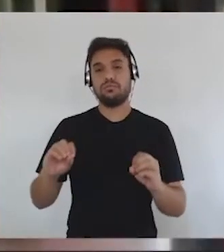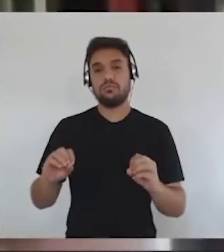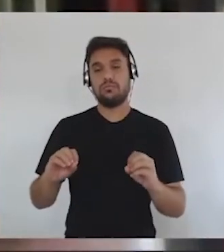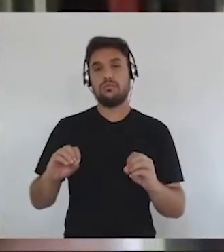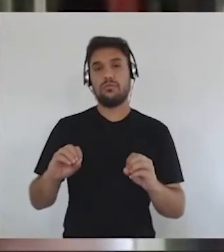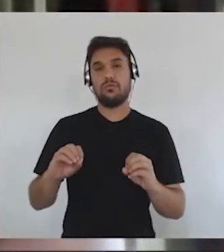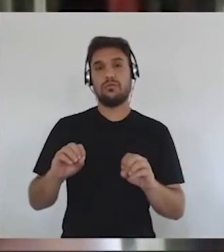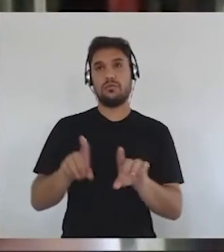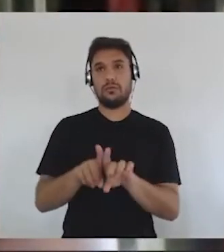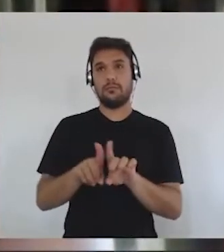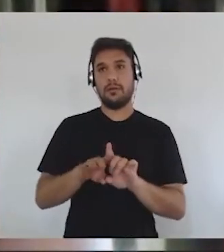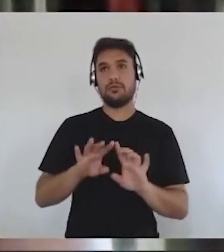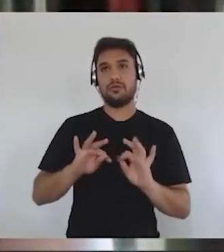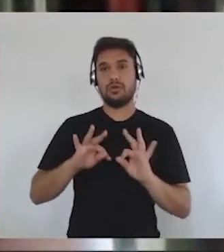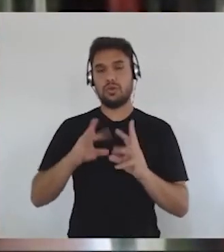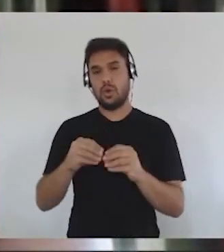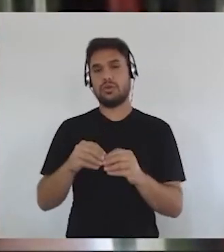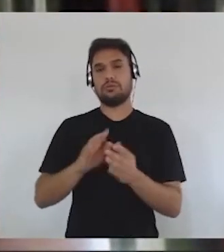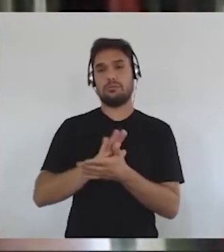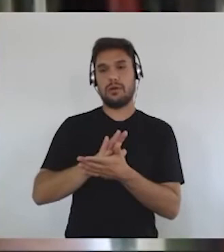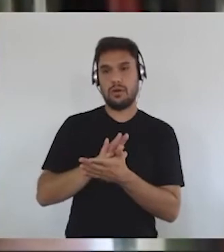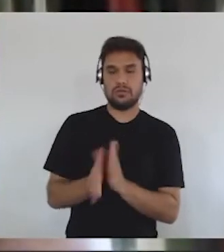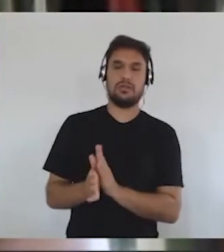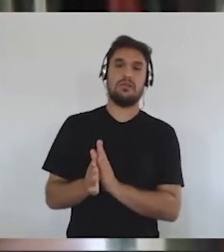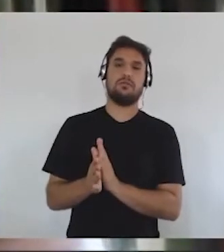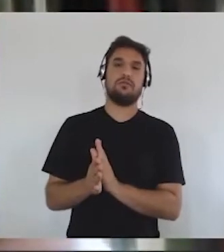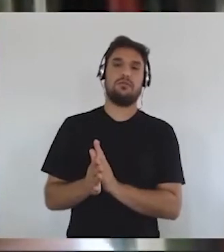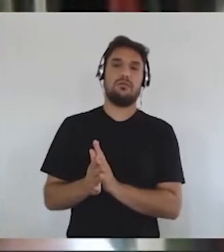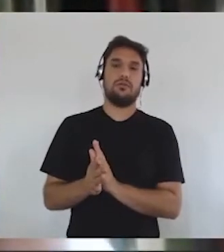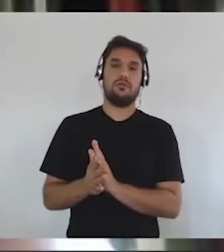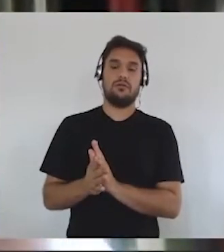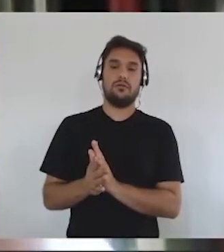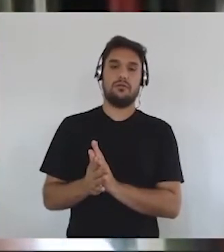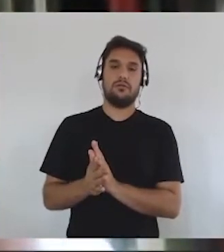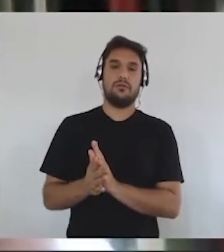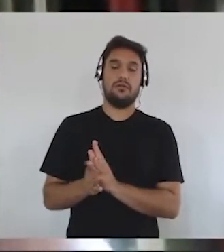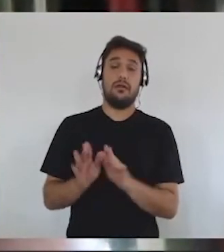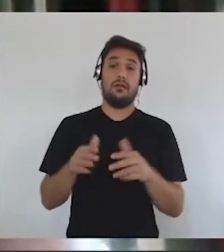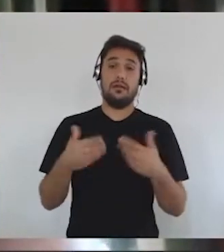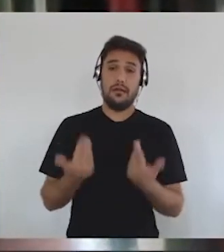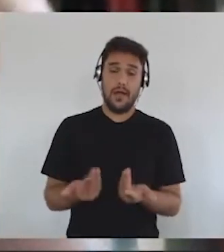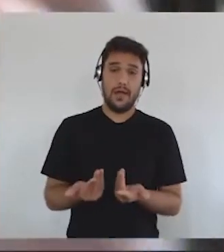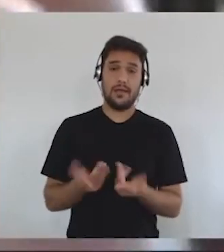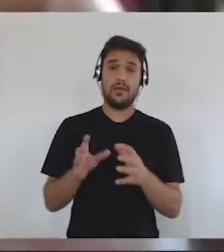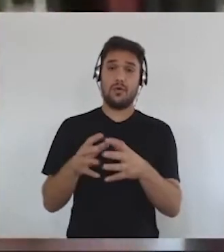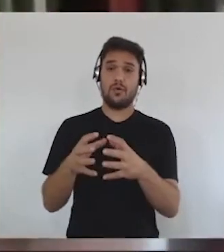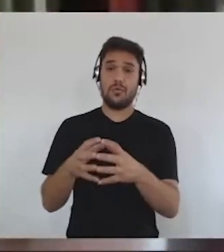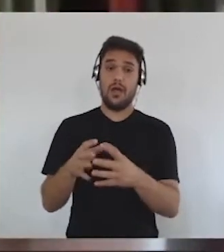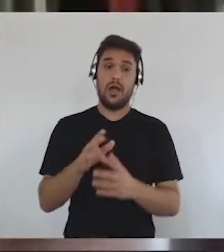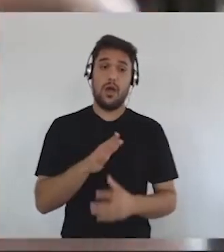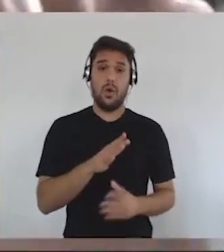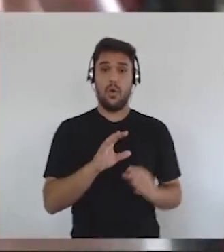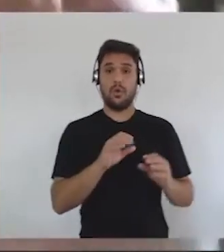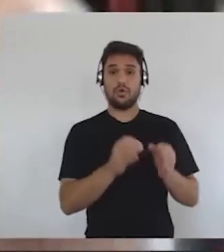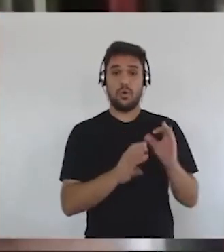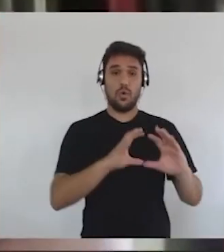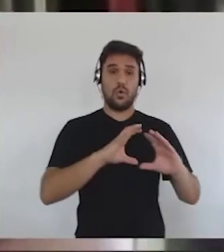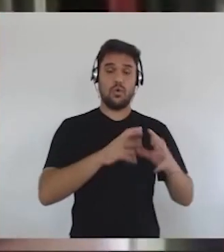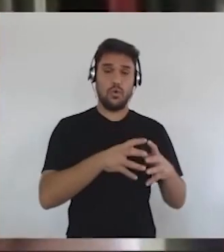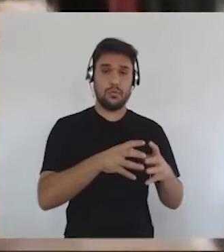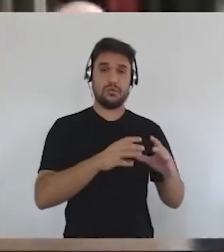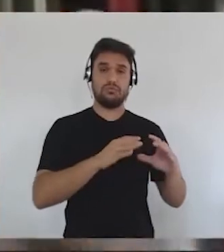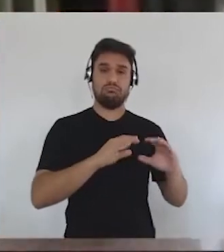de Abolição de todas as formas de discriminação racial. E aí, a Corte Internacional de Justiça, no